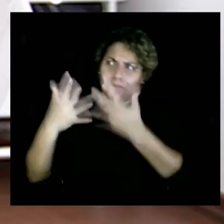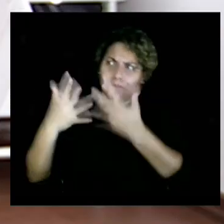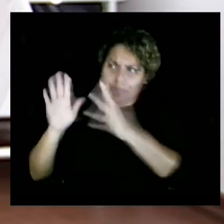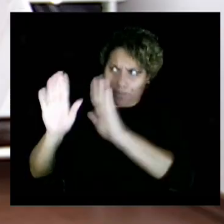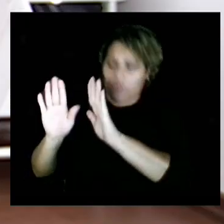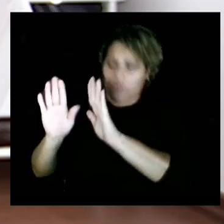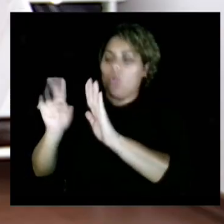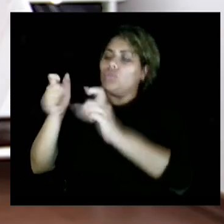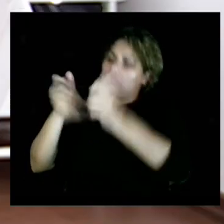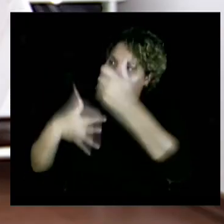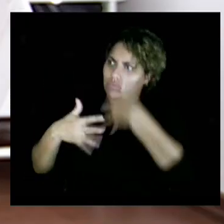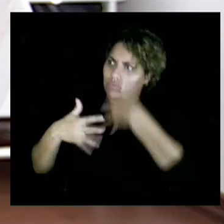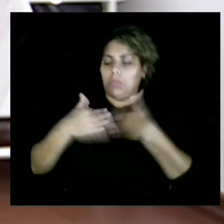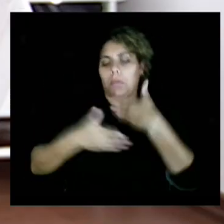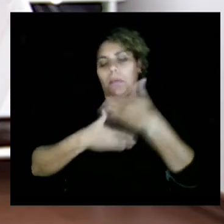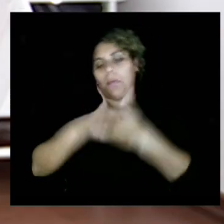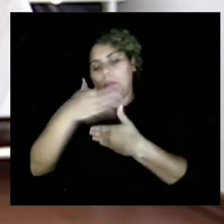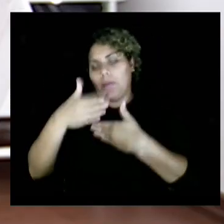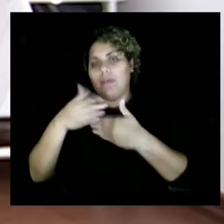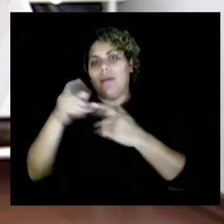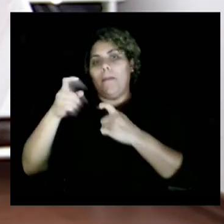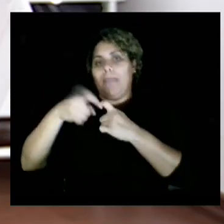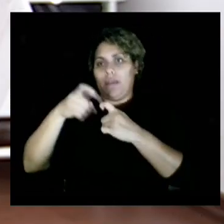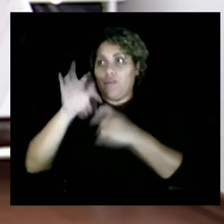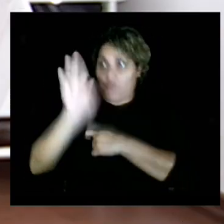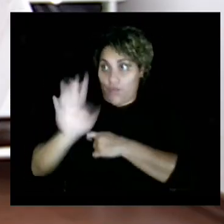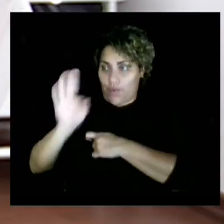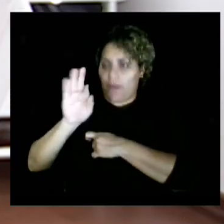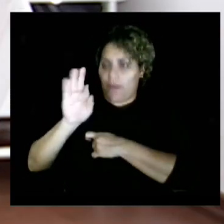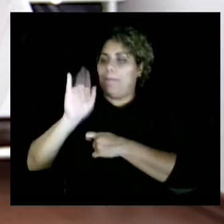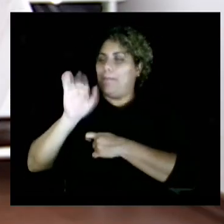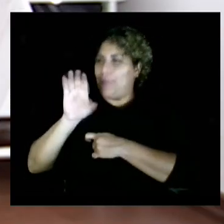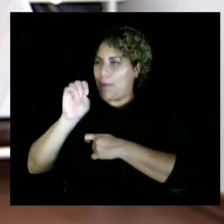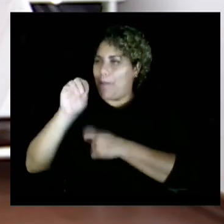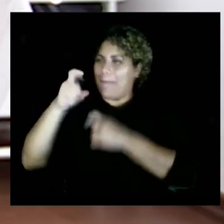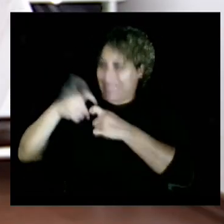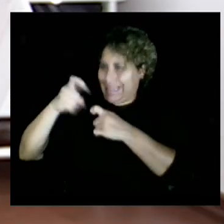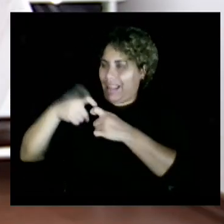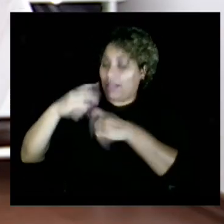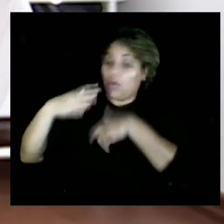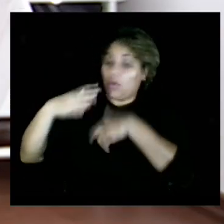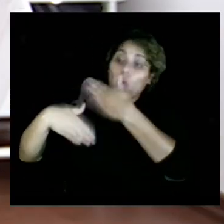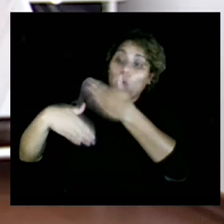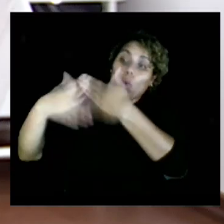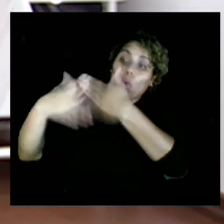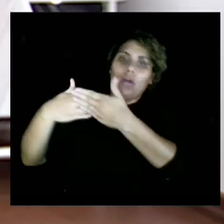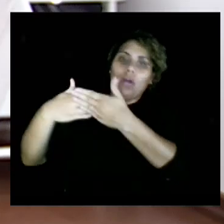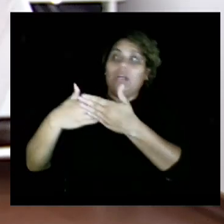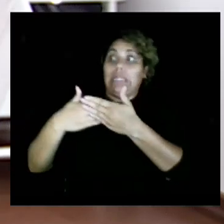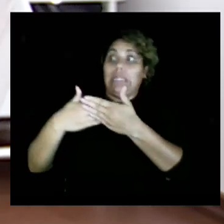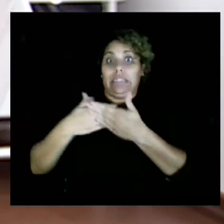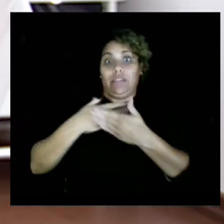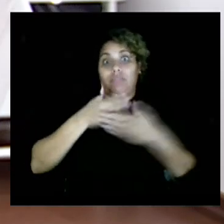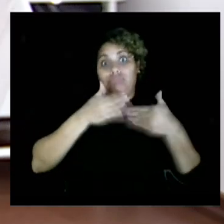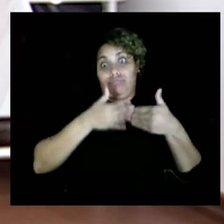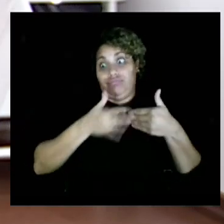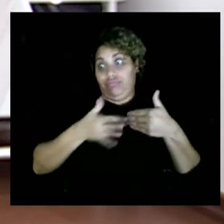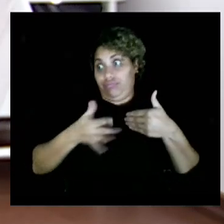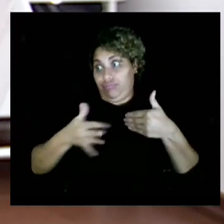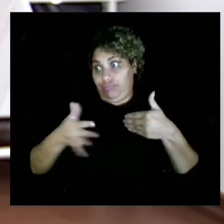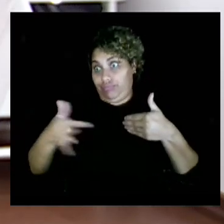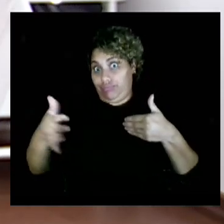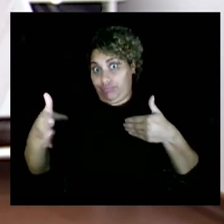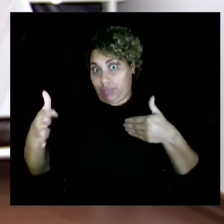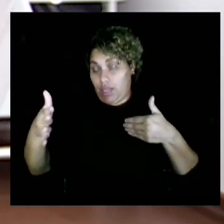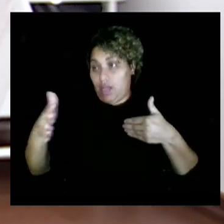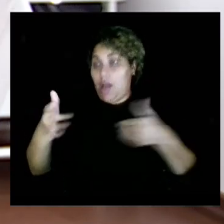fazendo biomedicina, parou biomedicina e começou a fazer massagem integrativa Não, comecei ou não? esse ano. Aí você Retornei, voltou. porque faltam 2